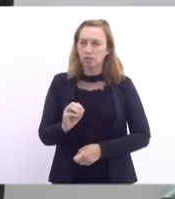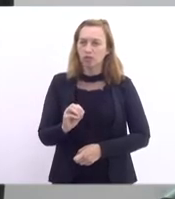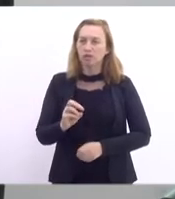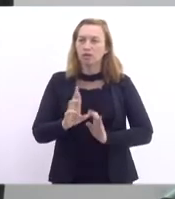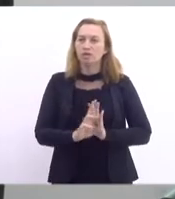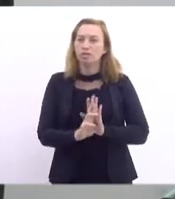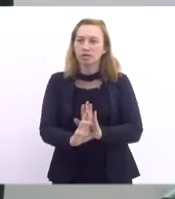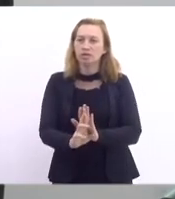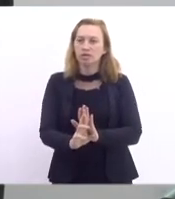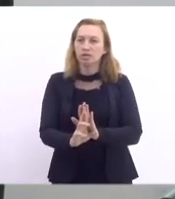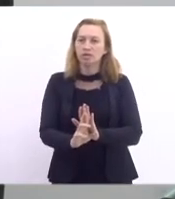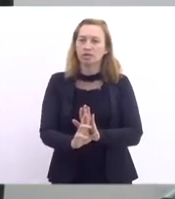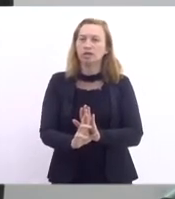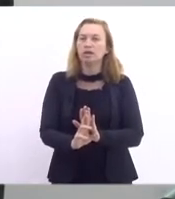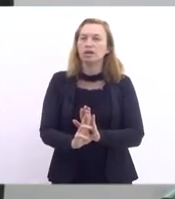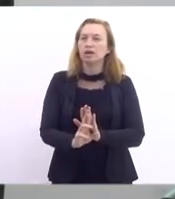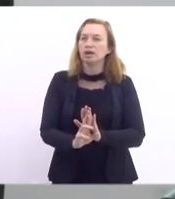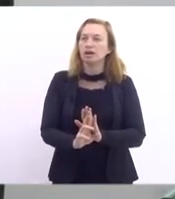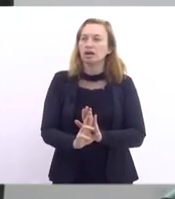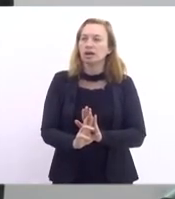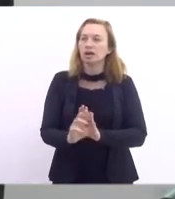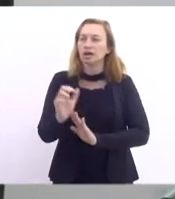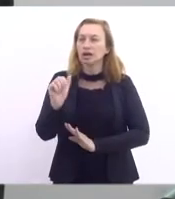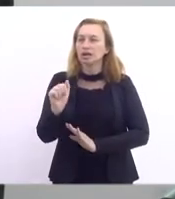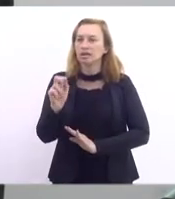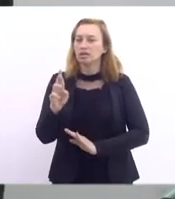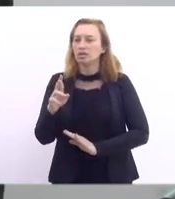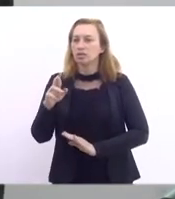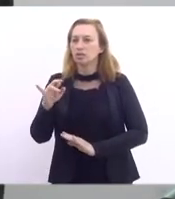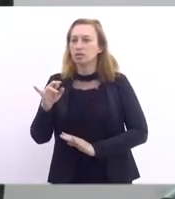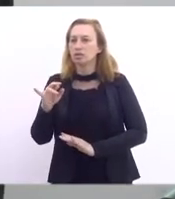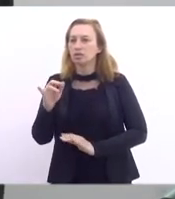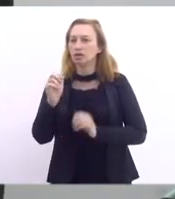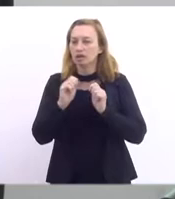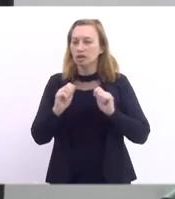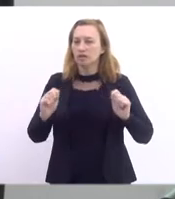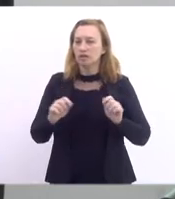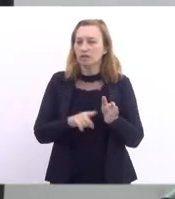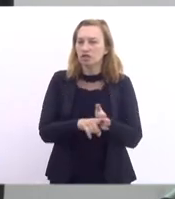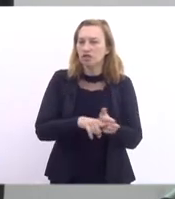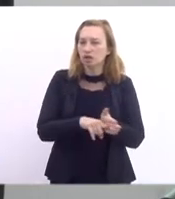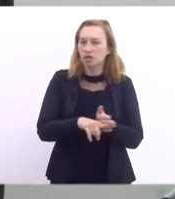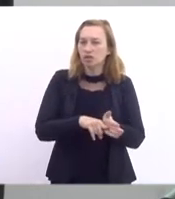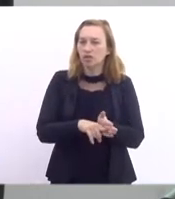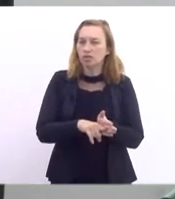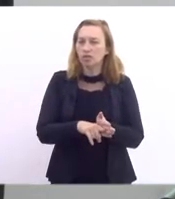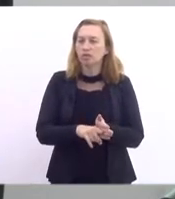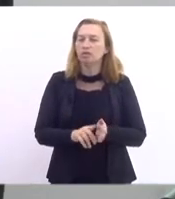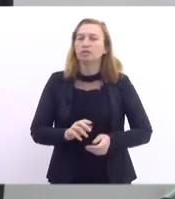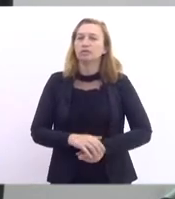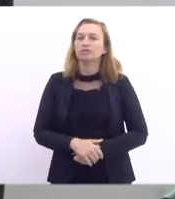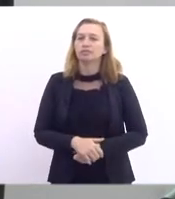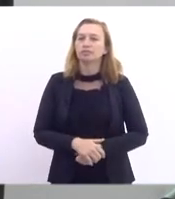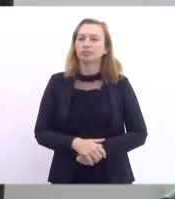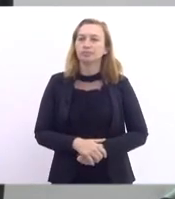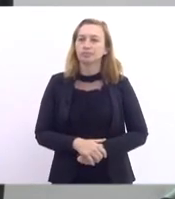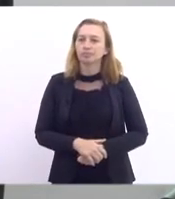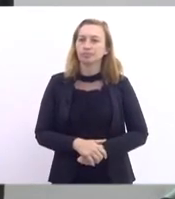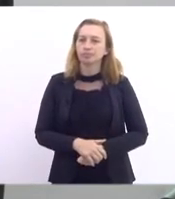Assessoria fiscal do Dante Tomás representando a nossa